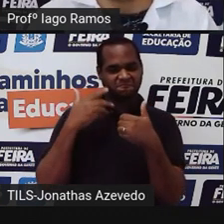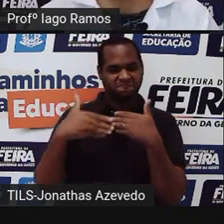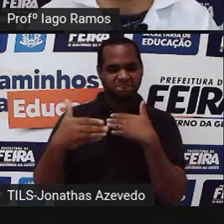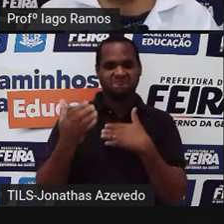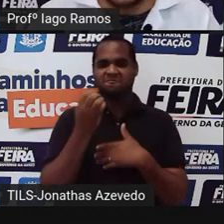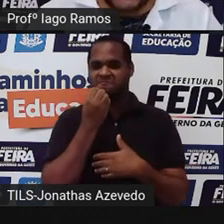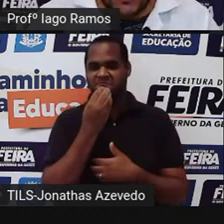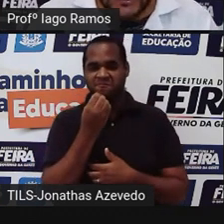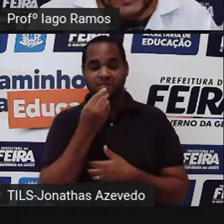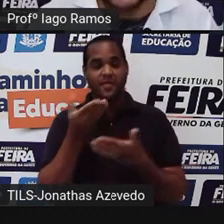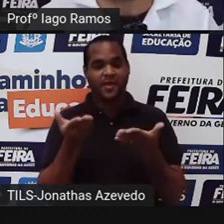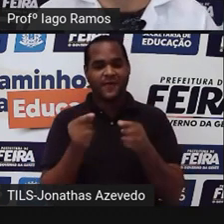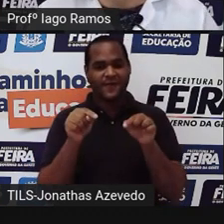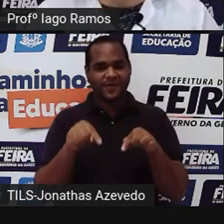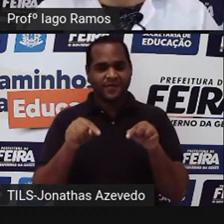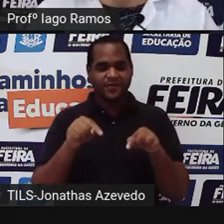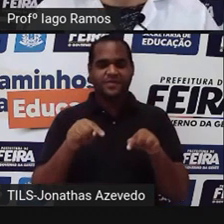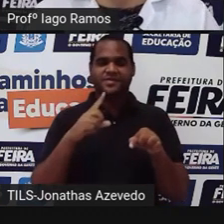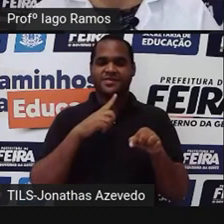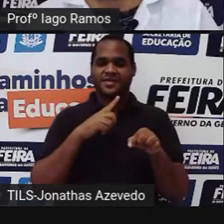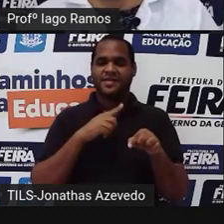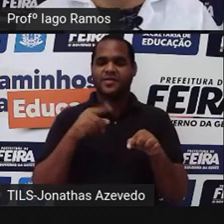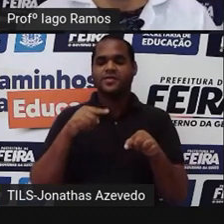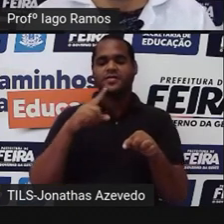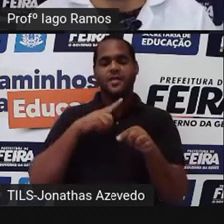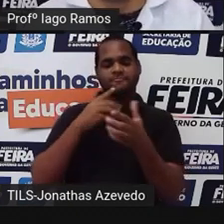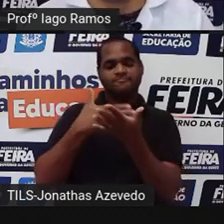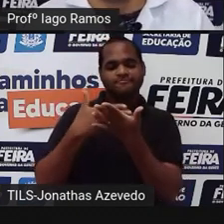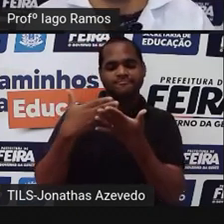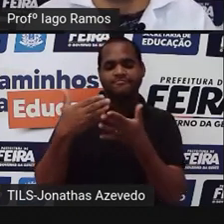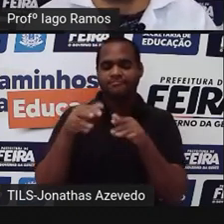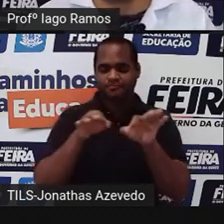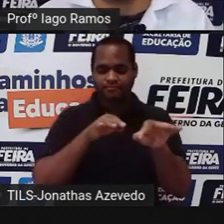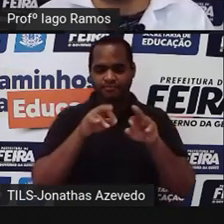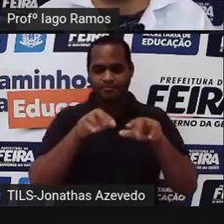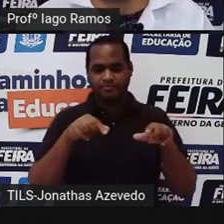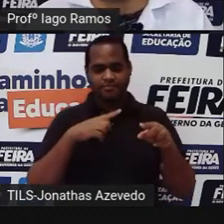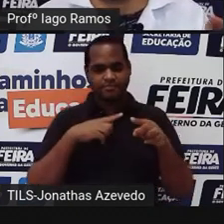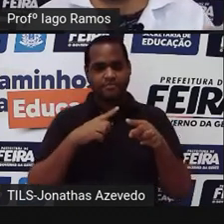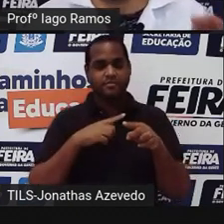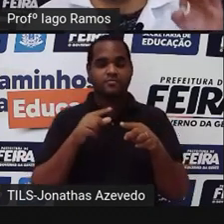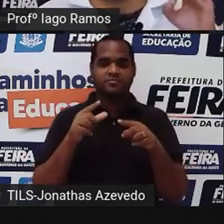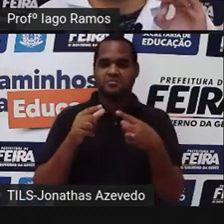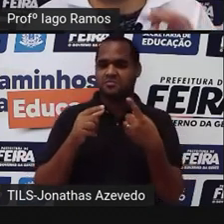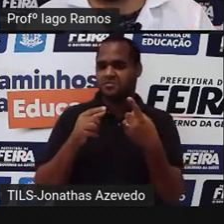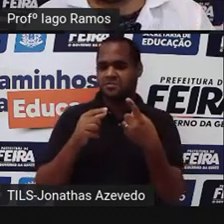ó. Aqui agora a gente vai começar a resolver equações